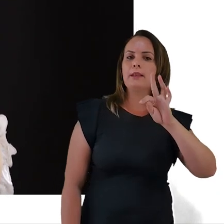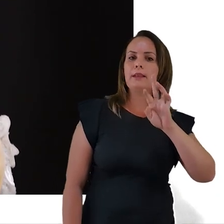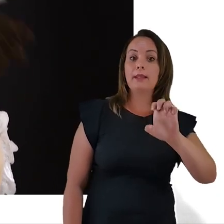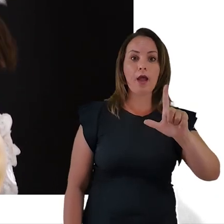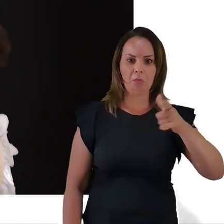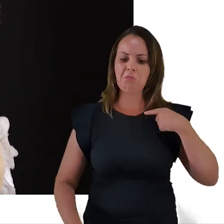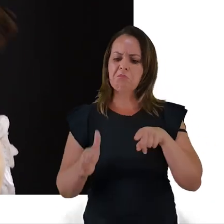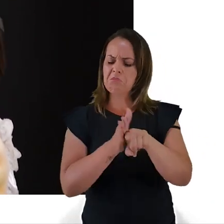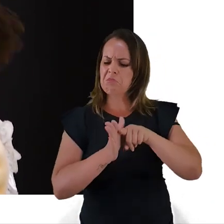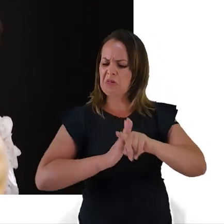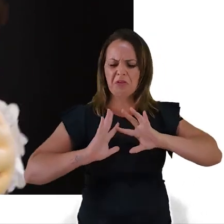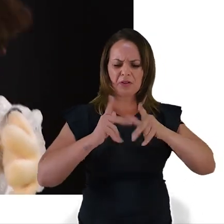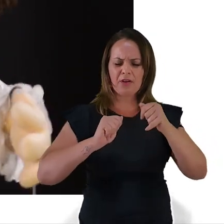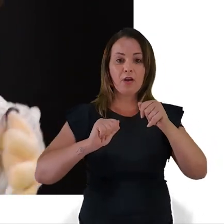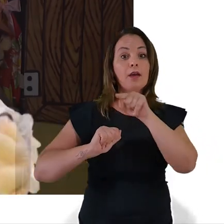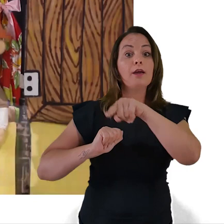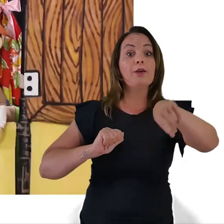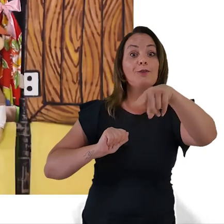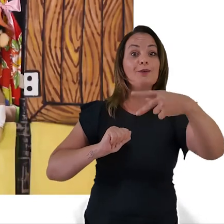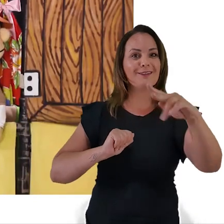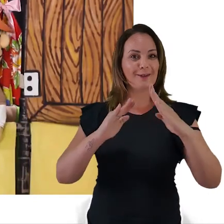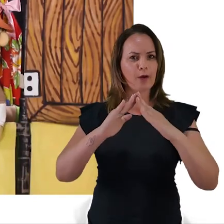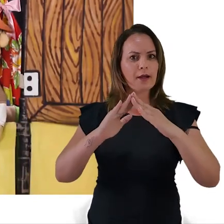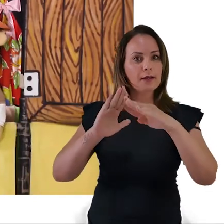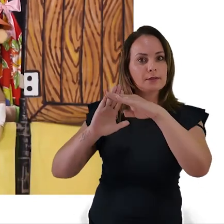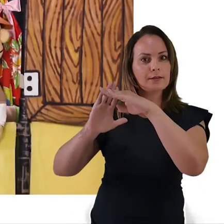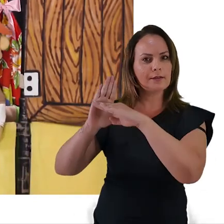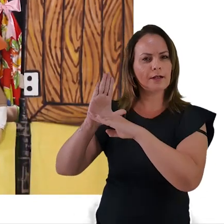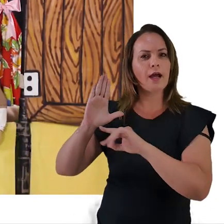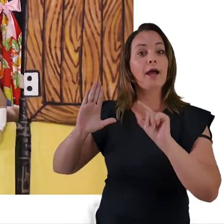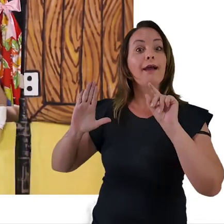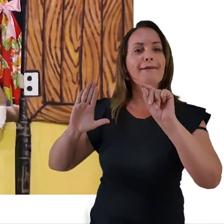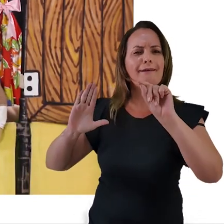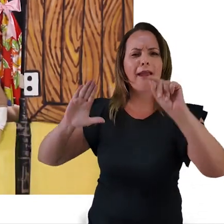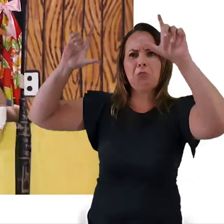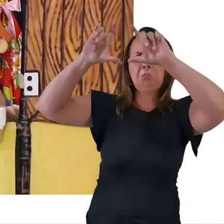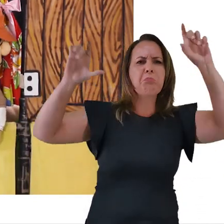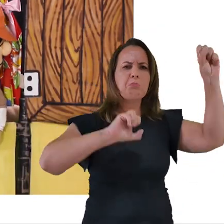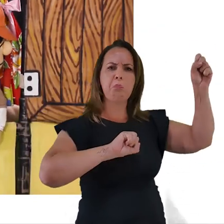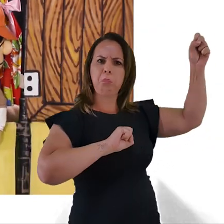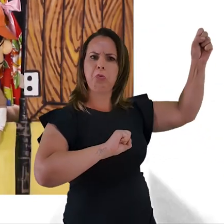na lista de vocês aí em casa? Quem são seus grandes heróis e heroínas?